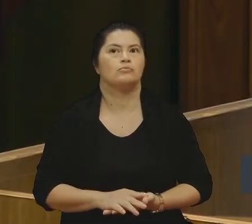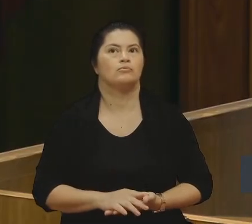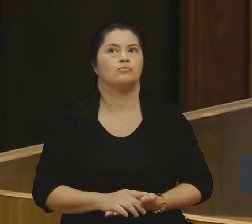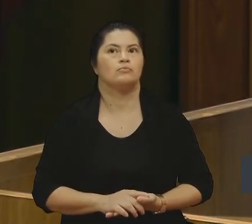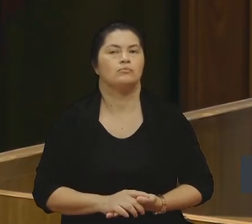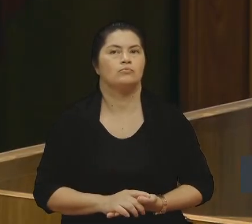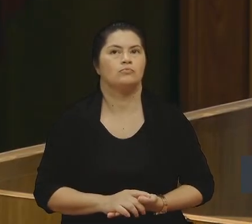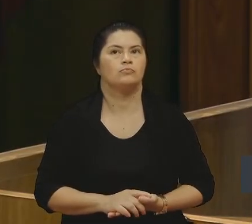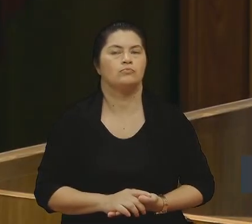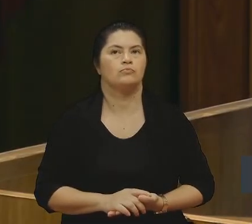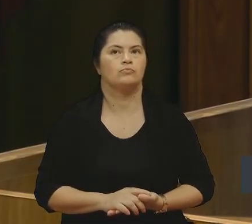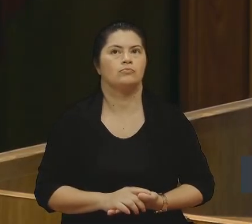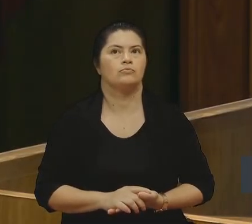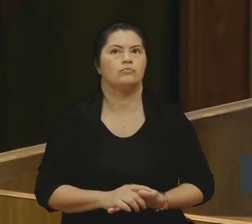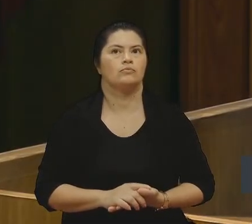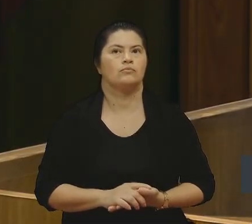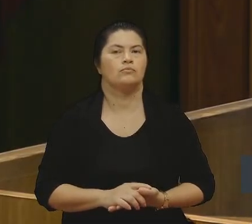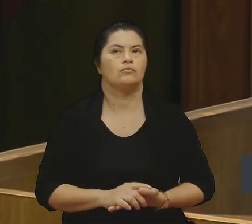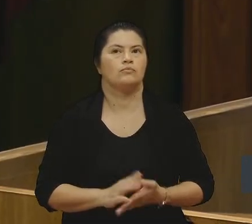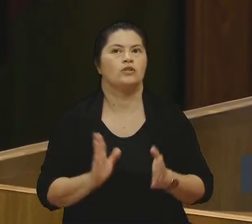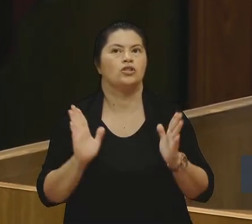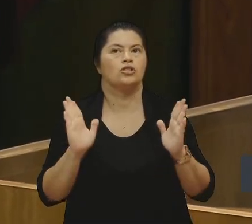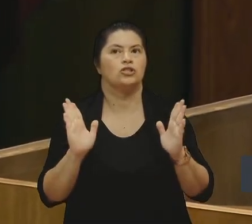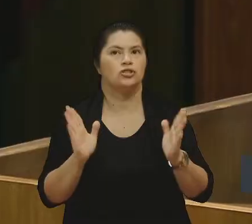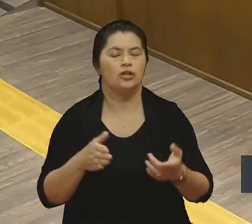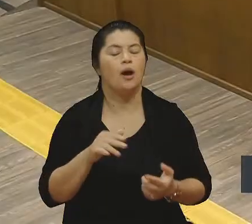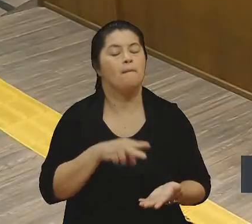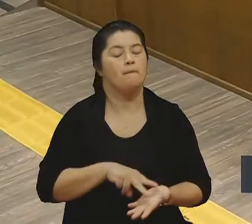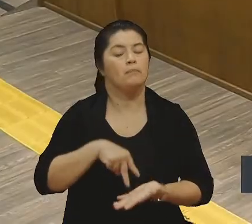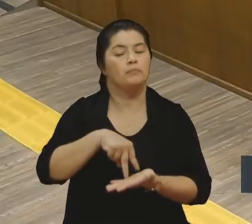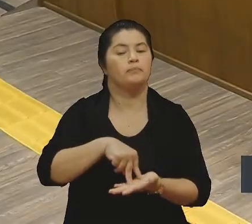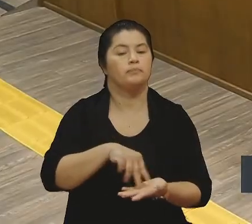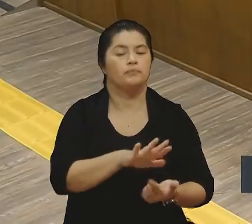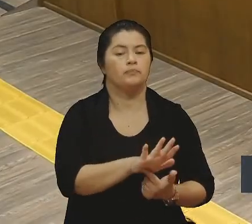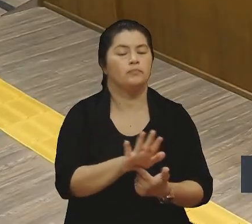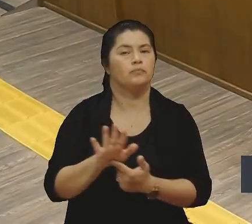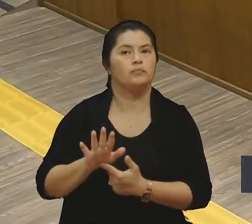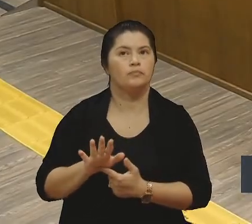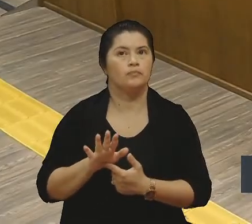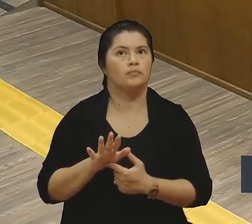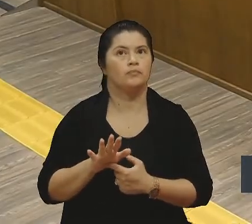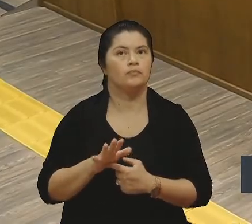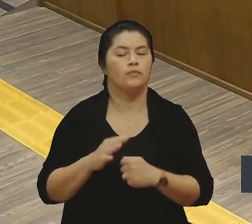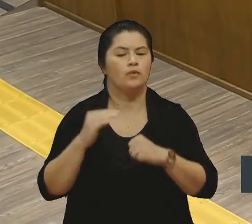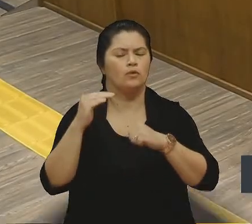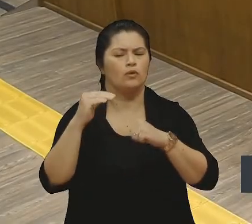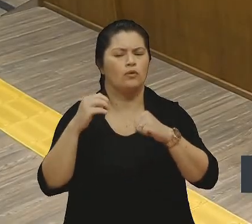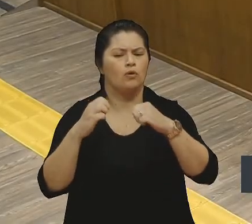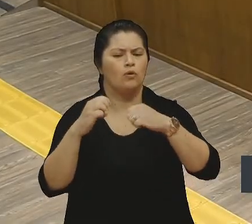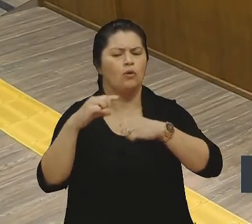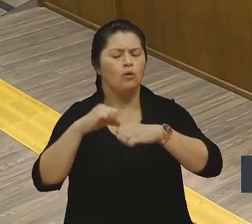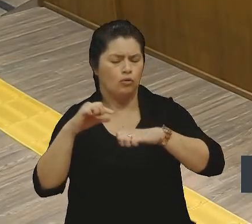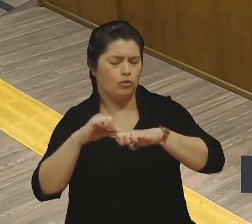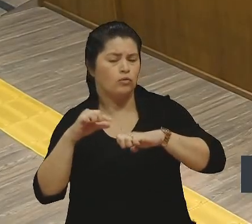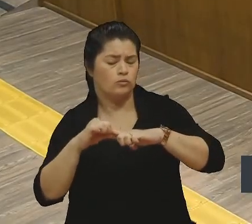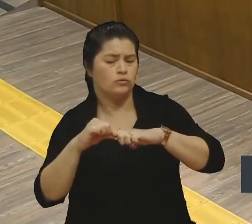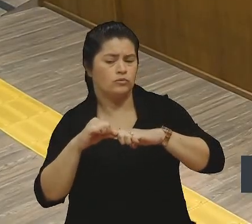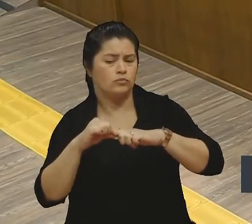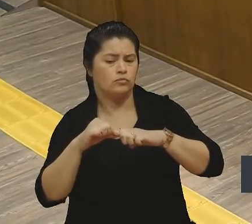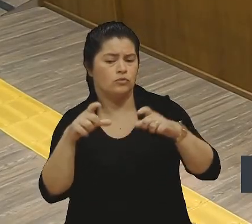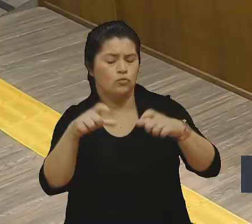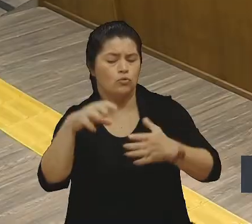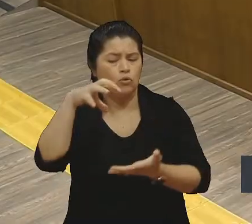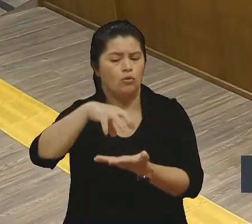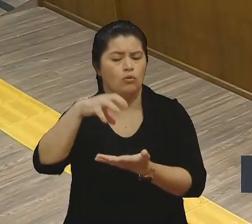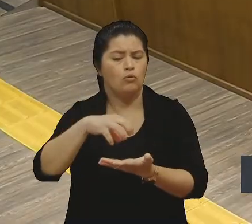Creio que sim. E aí eu já vou apresentando, então. Empreendedor com forte atuação no setor de alimentação